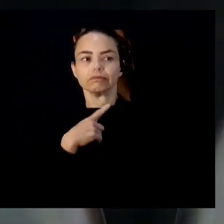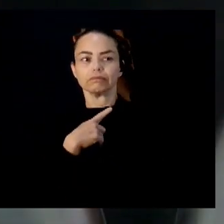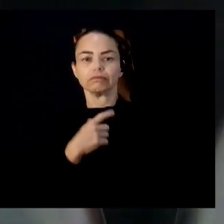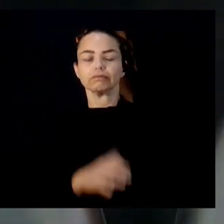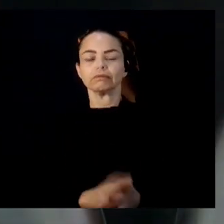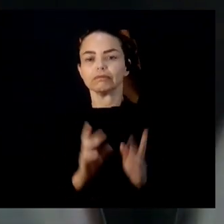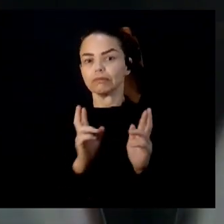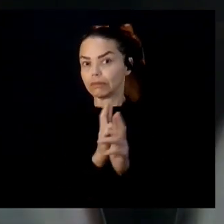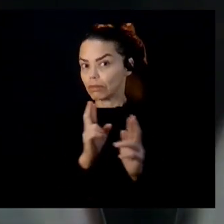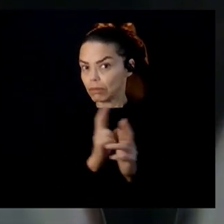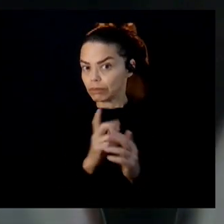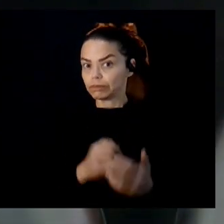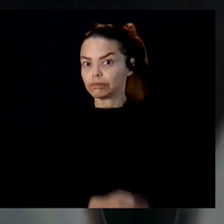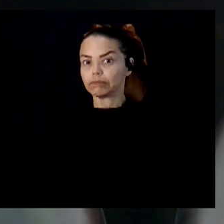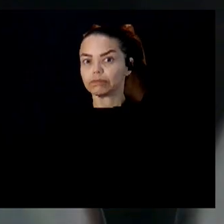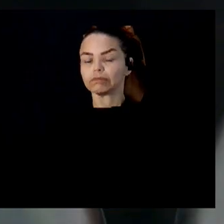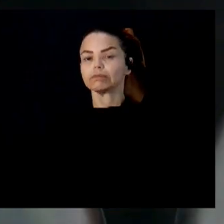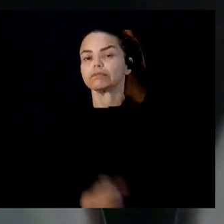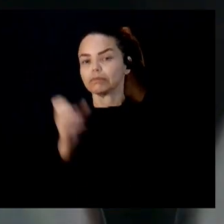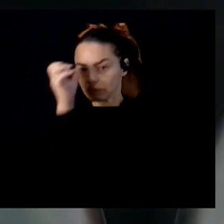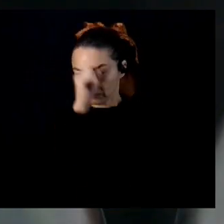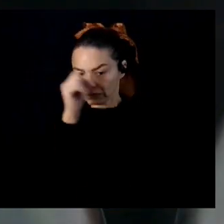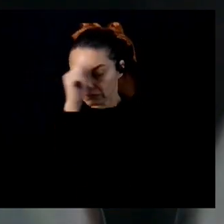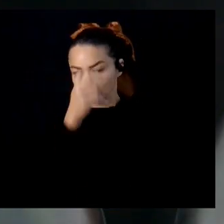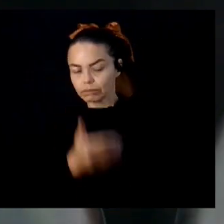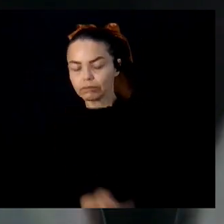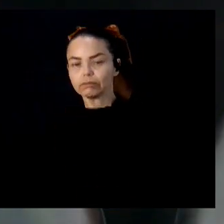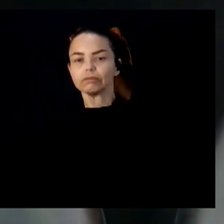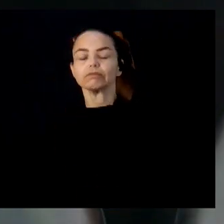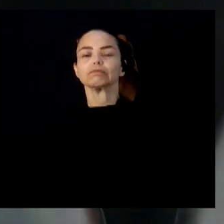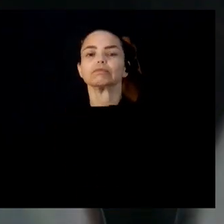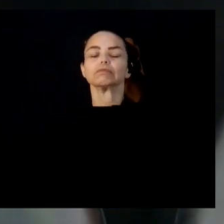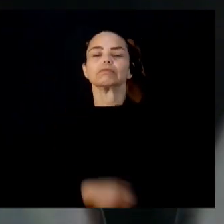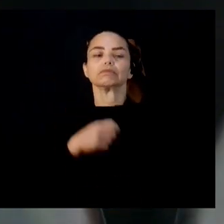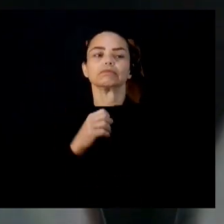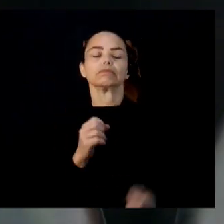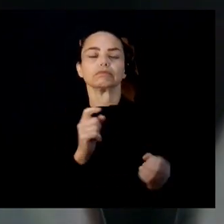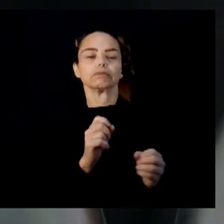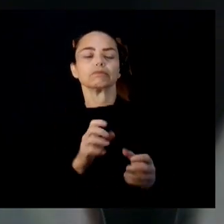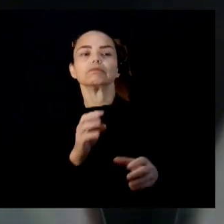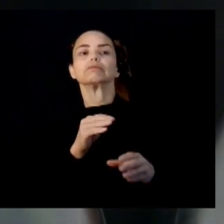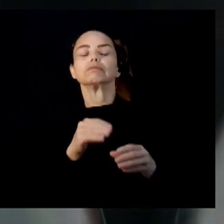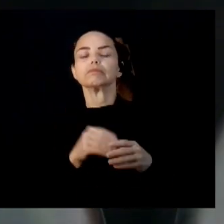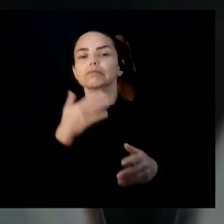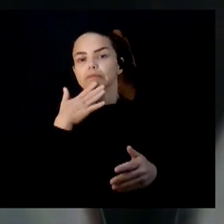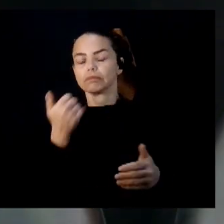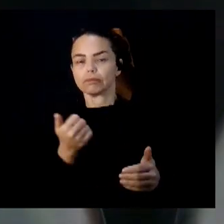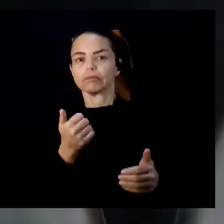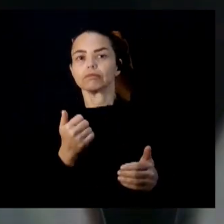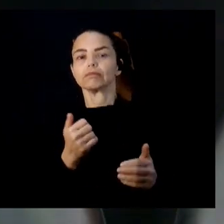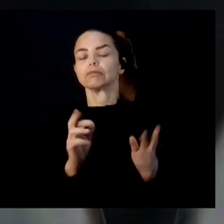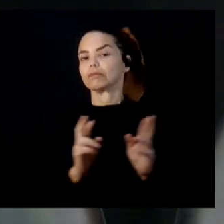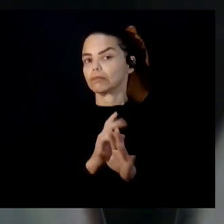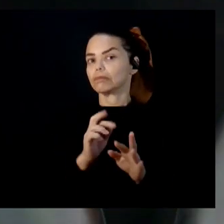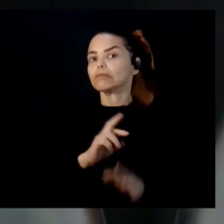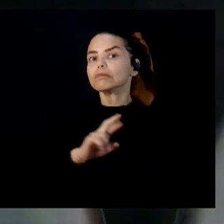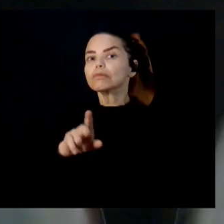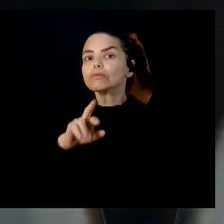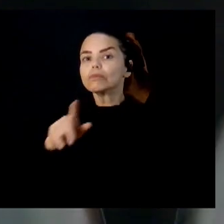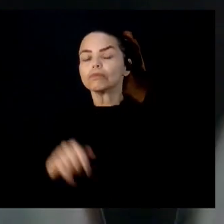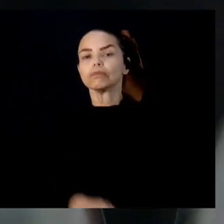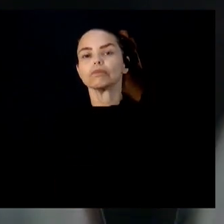relação, né, um aprendizado, qualquer coisa assim, e isso vem agregar a relação, mas de uma outra forma. Então,